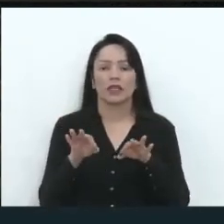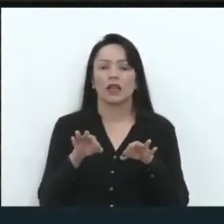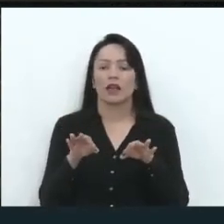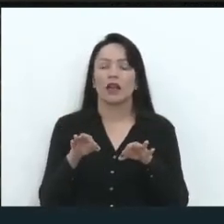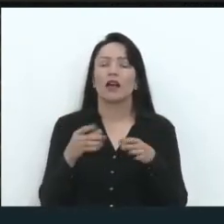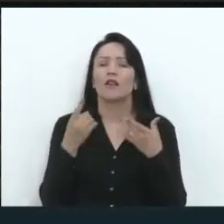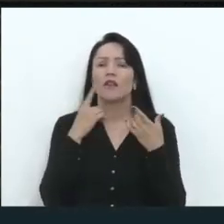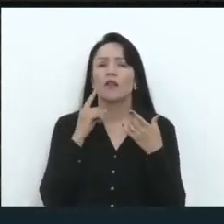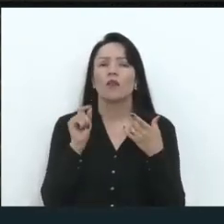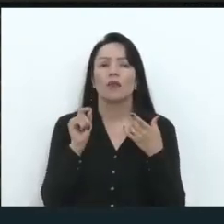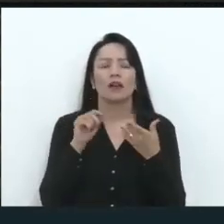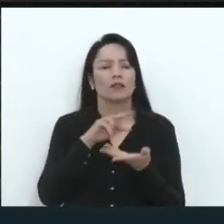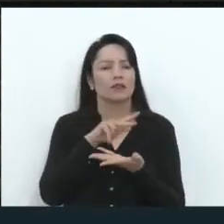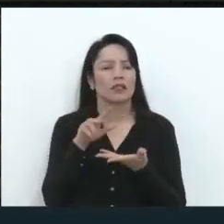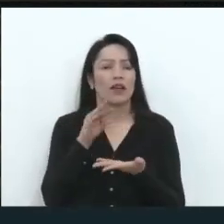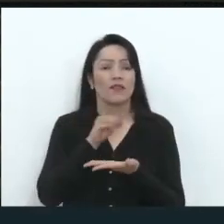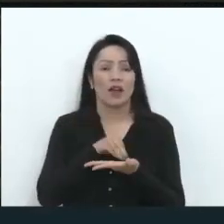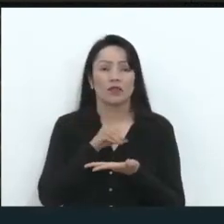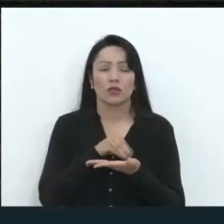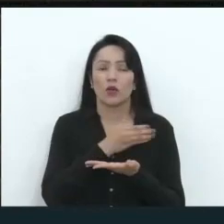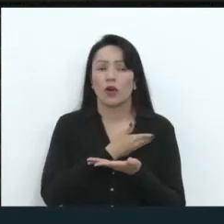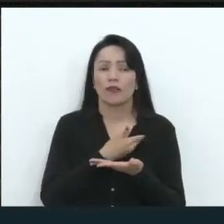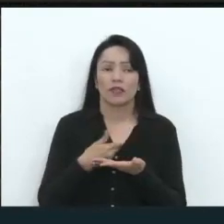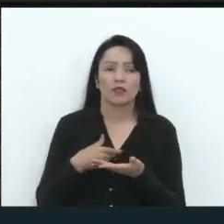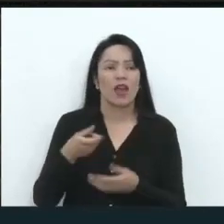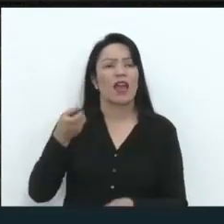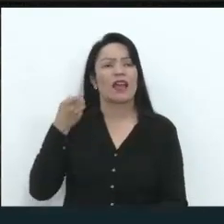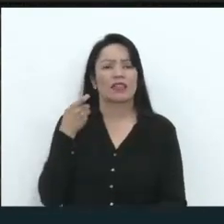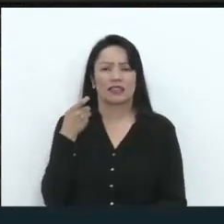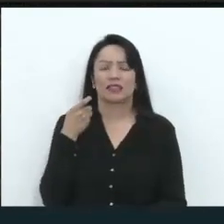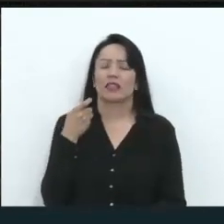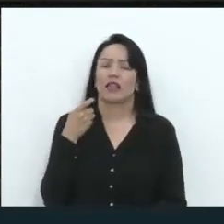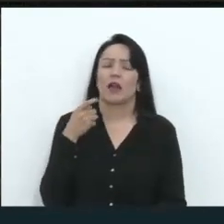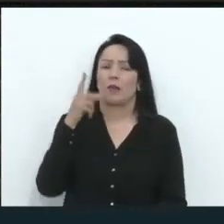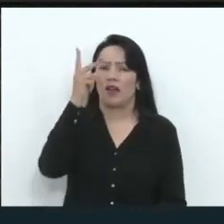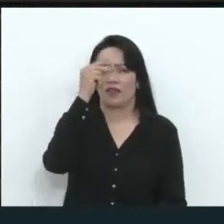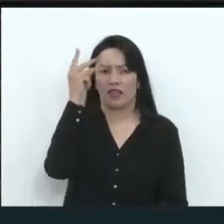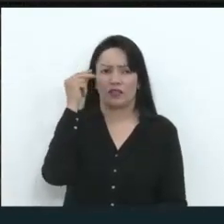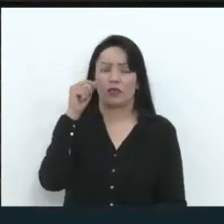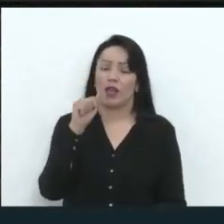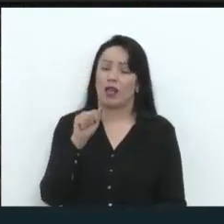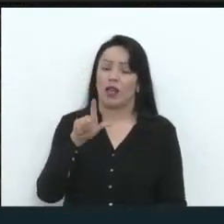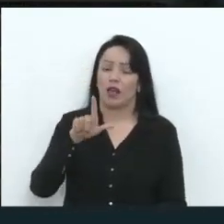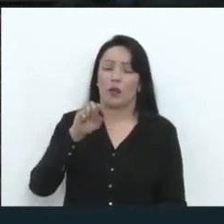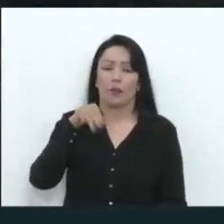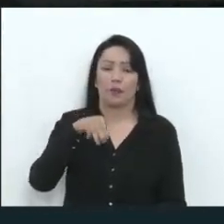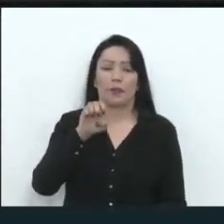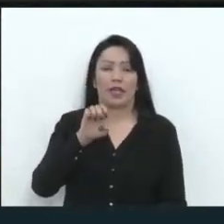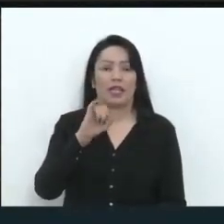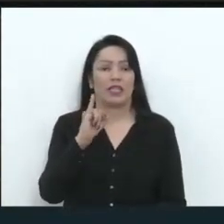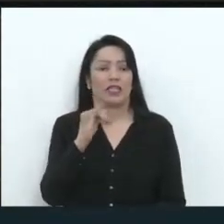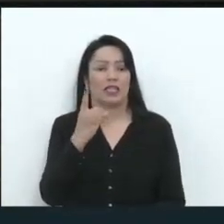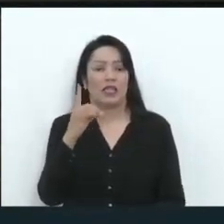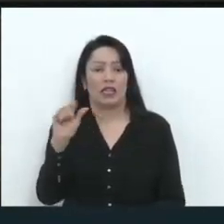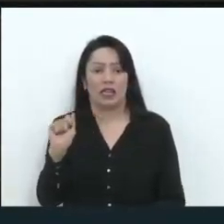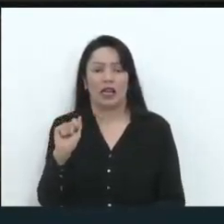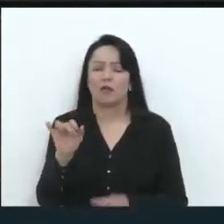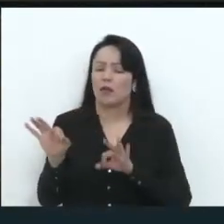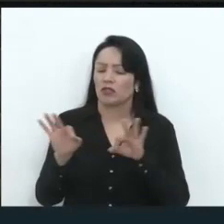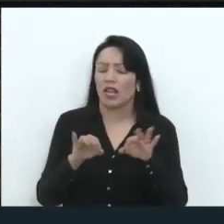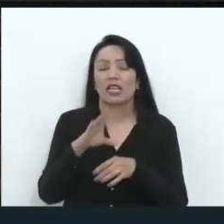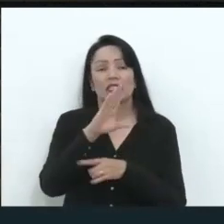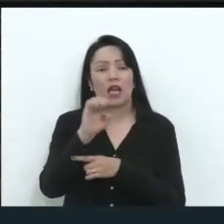de falhas ainda do governo do ex-prefeito Sebastião Almeida, quando projetou alguns céus na cidade, só